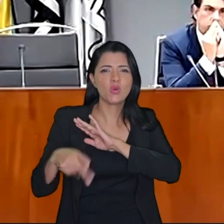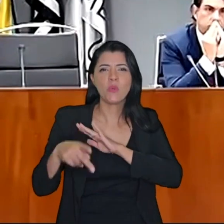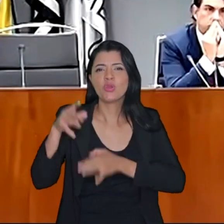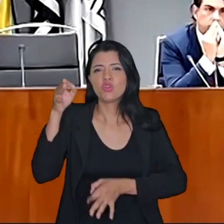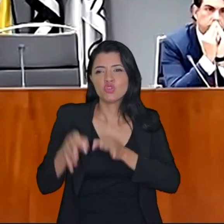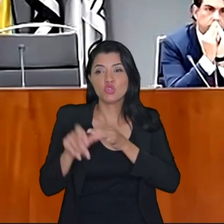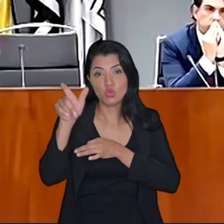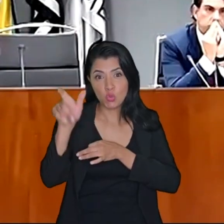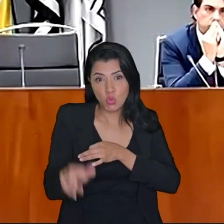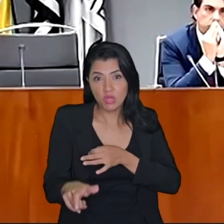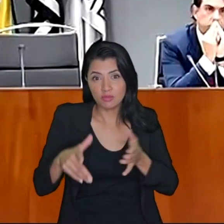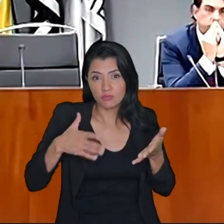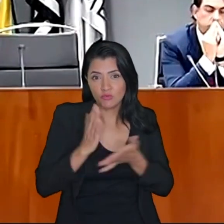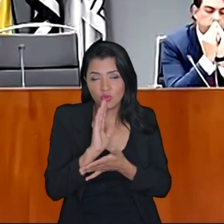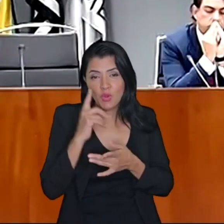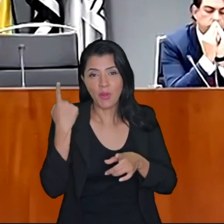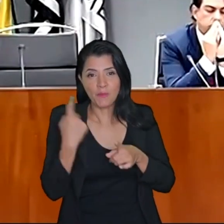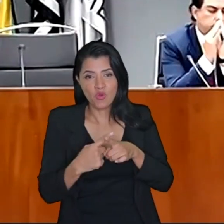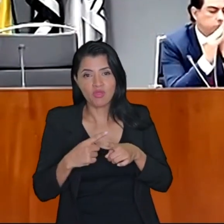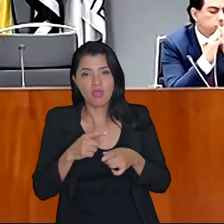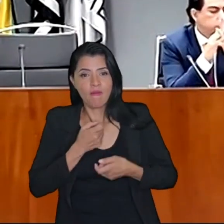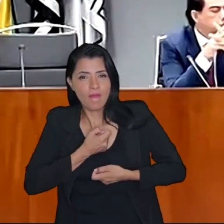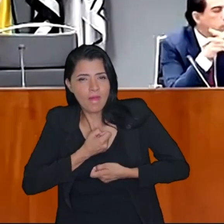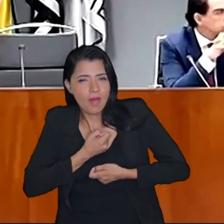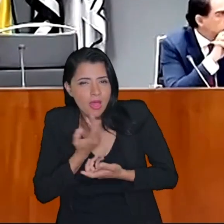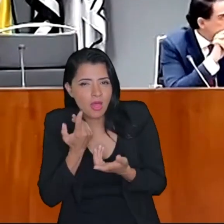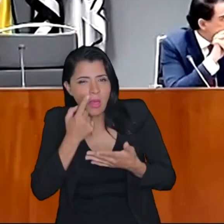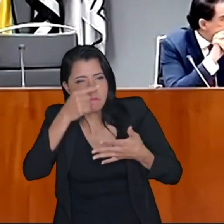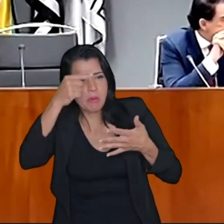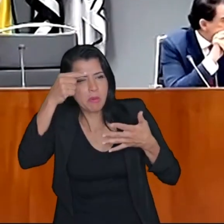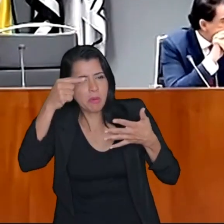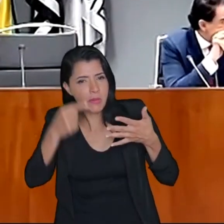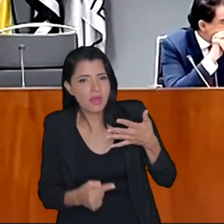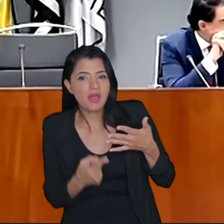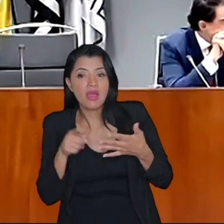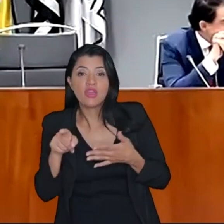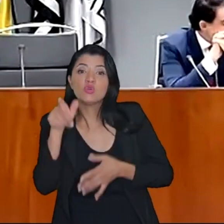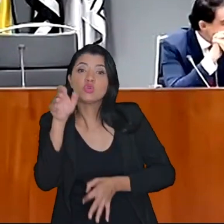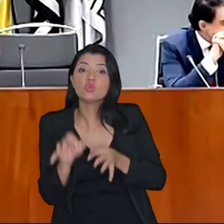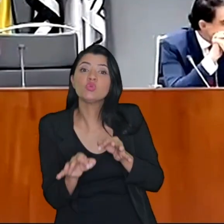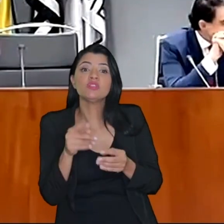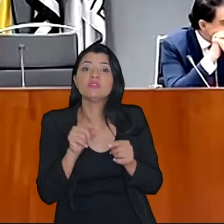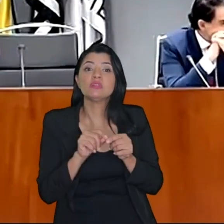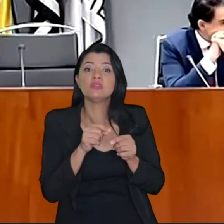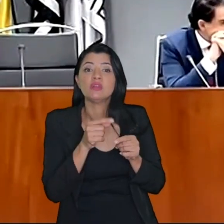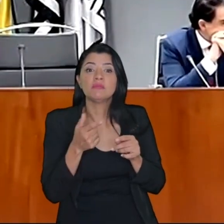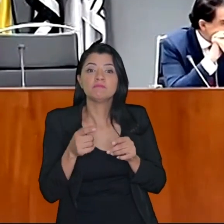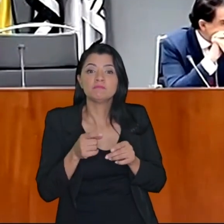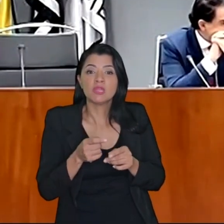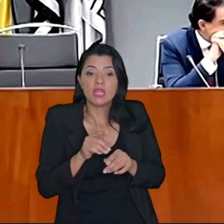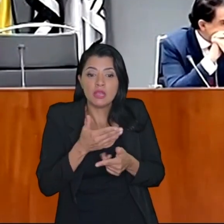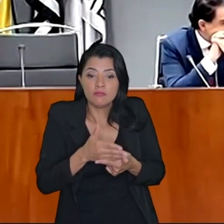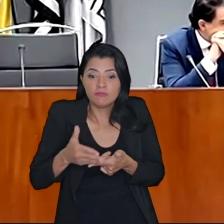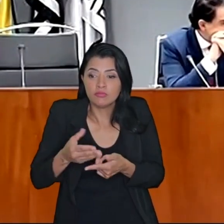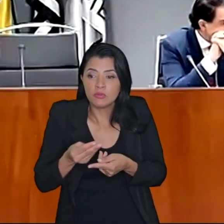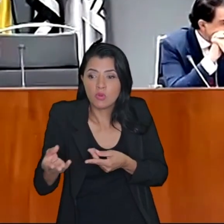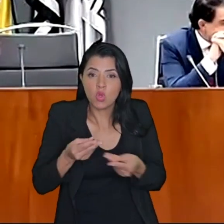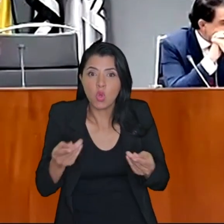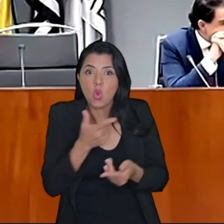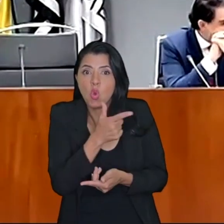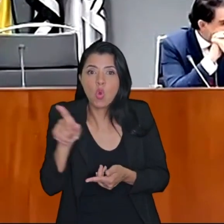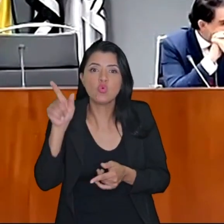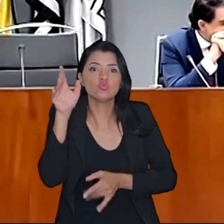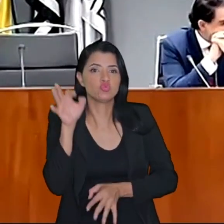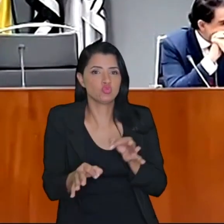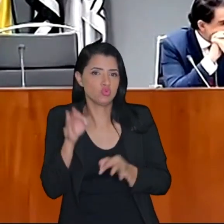homologou, porque a delação era ampla. E aí o que fazia o juiz? Ele distribuía esses anexos para outros juízes. E isso acabava gerando